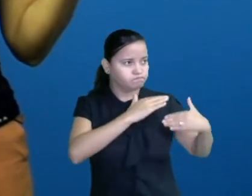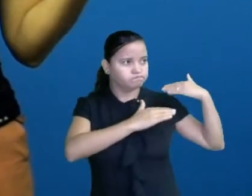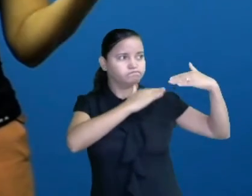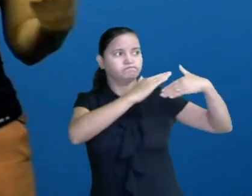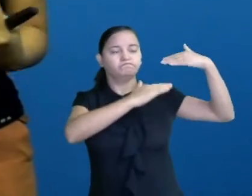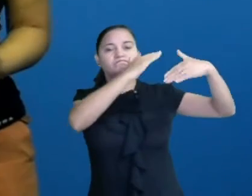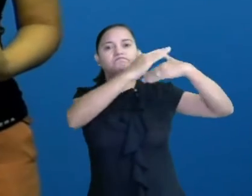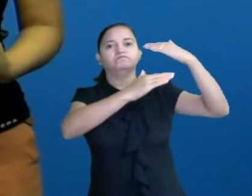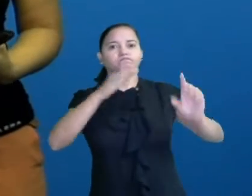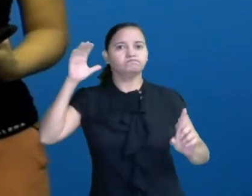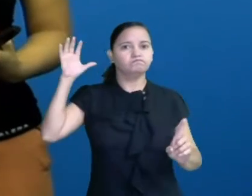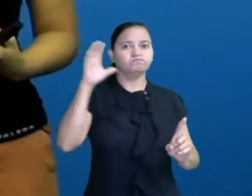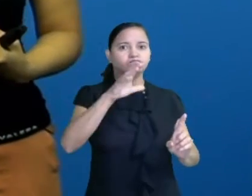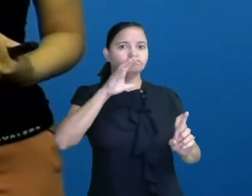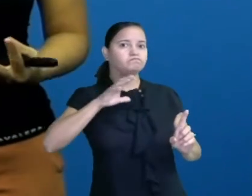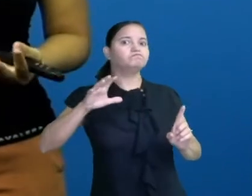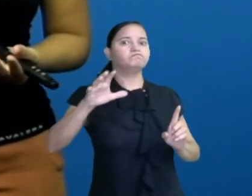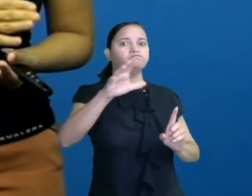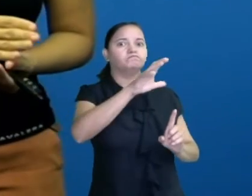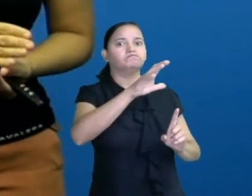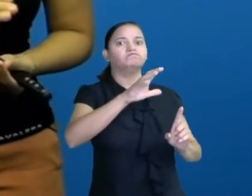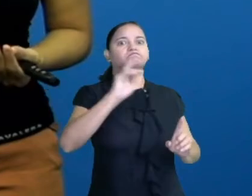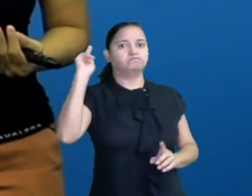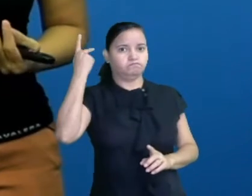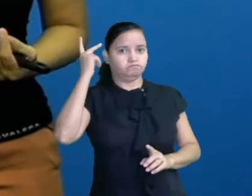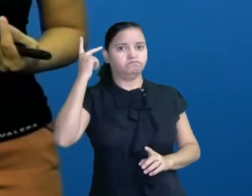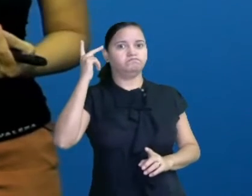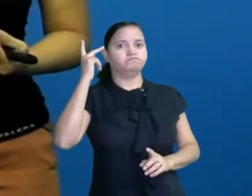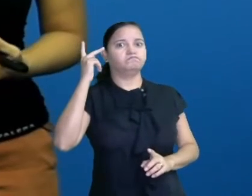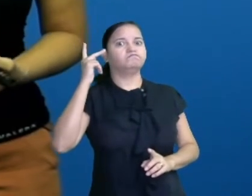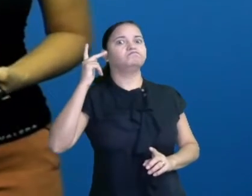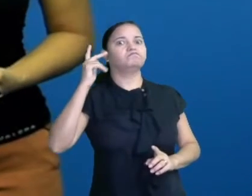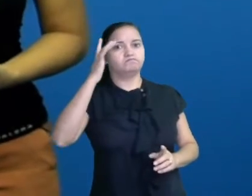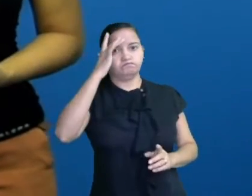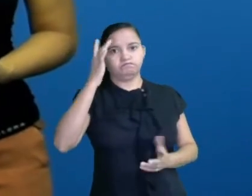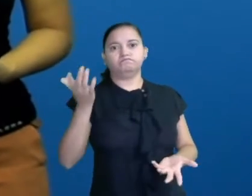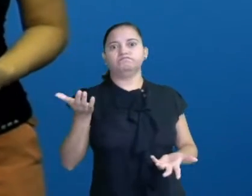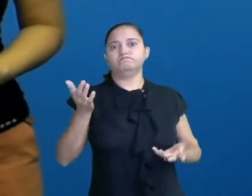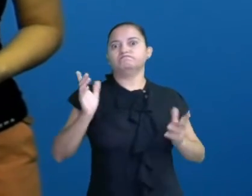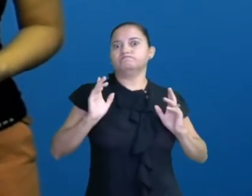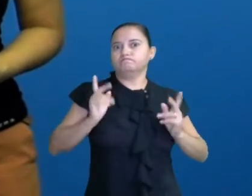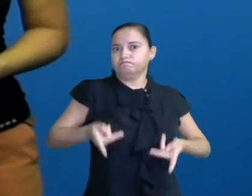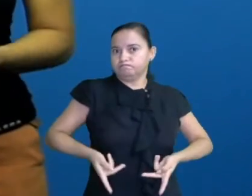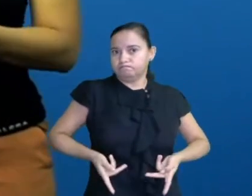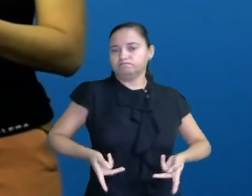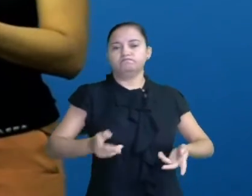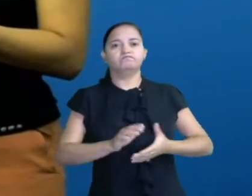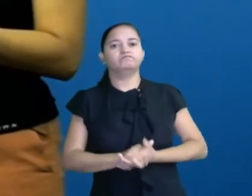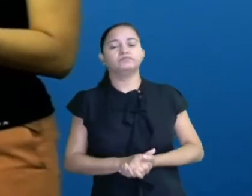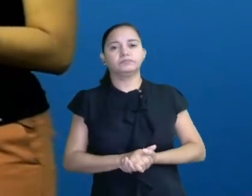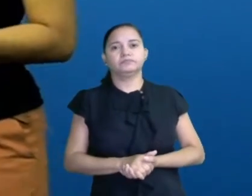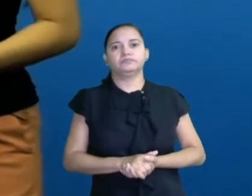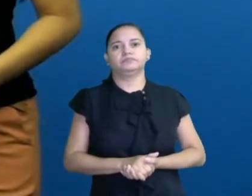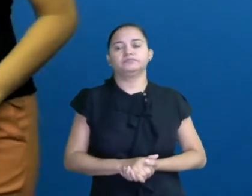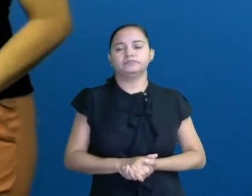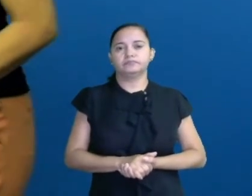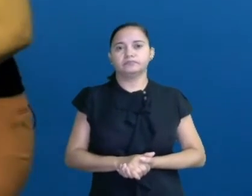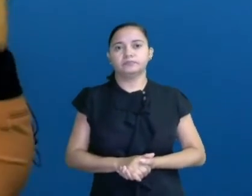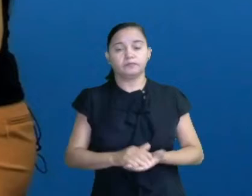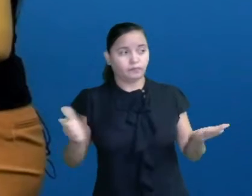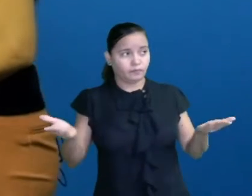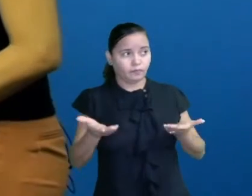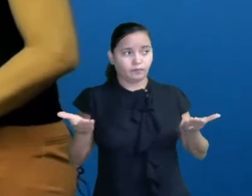vários pontos, achamos por bem dividi-lo em duas partes. Nessa primeira parte, nós vamos ver sobre o